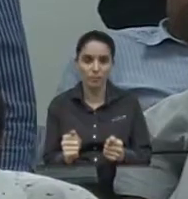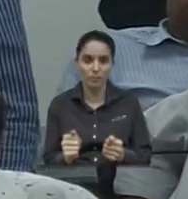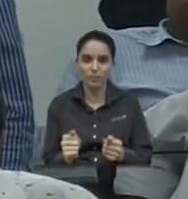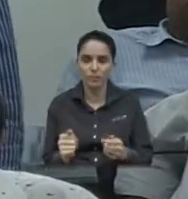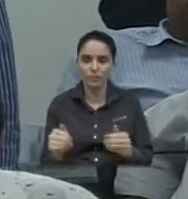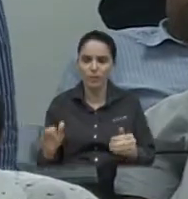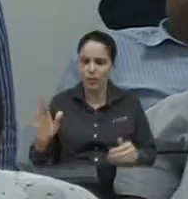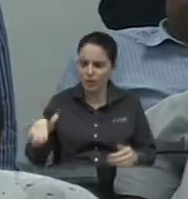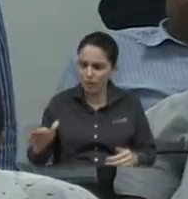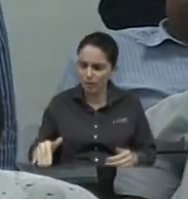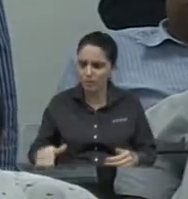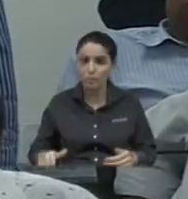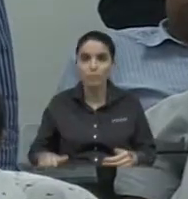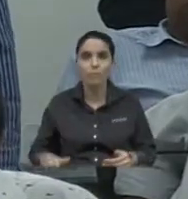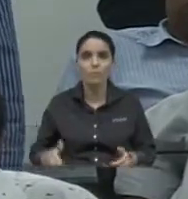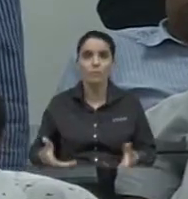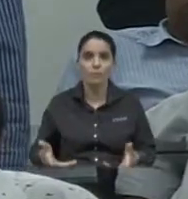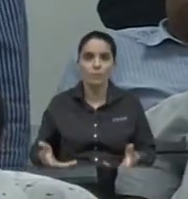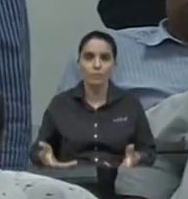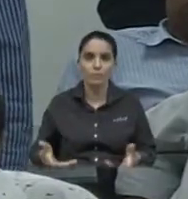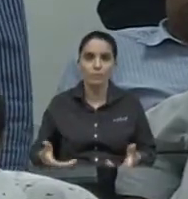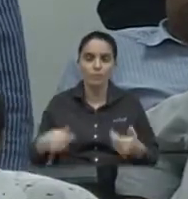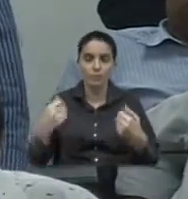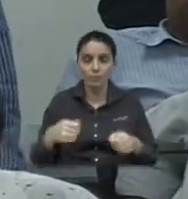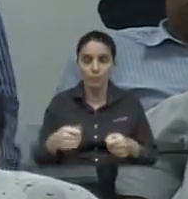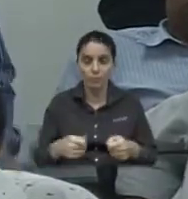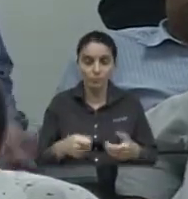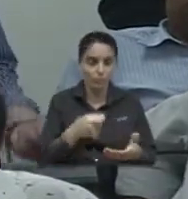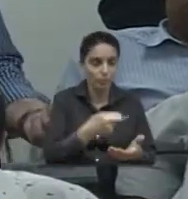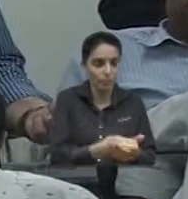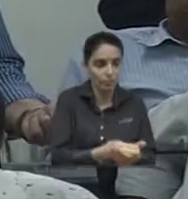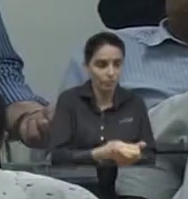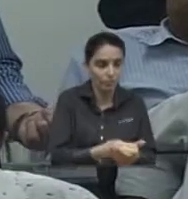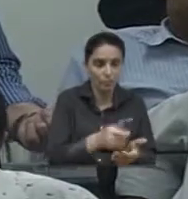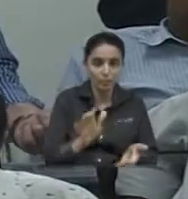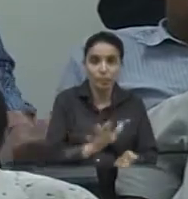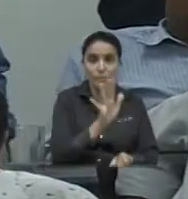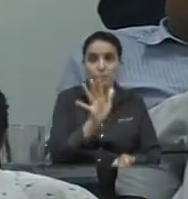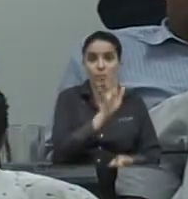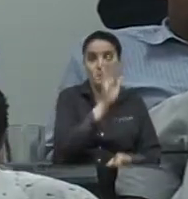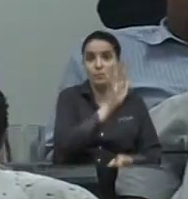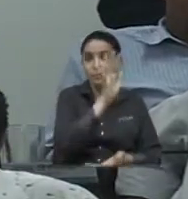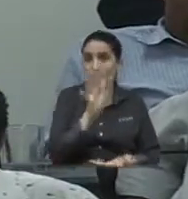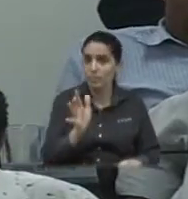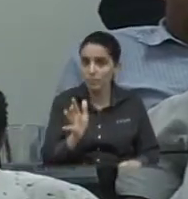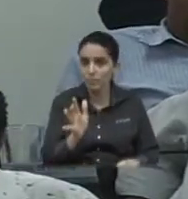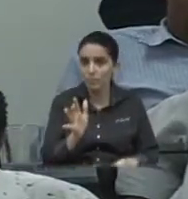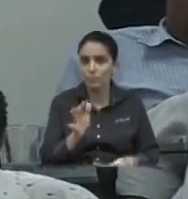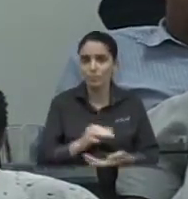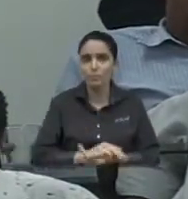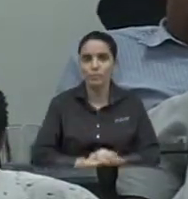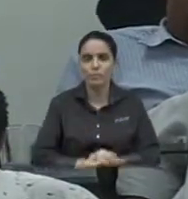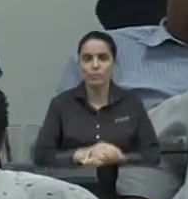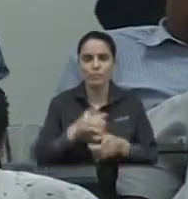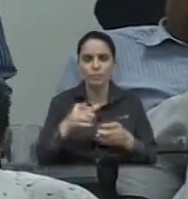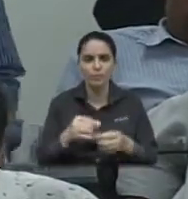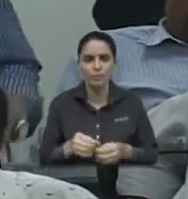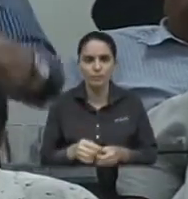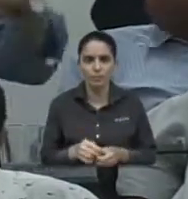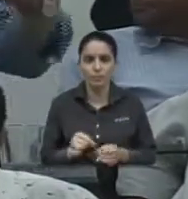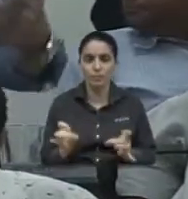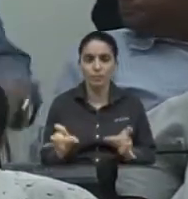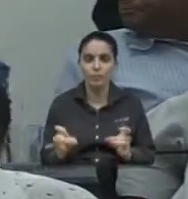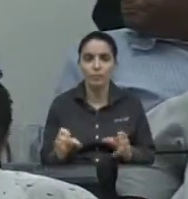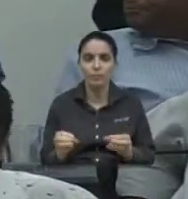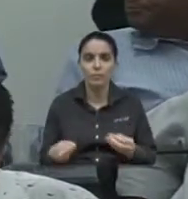assim, o nosso minério, e temos que comprar depois a peça pronta. E aí você vai produzir uma máquina, fica com